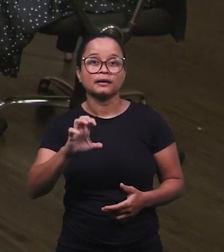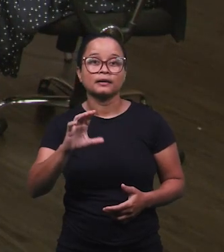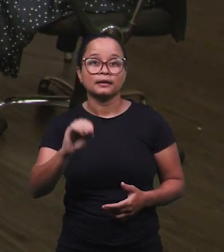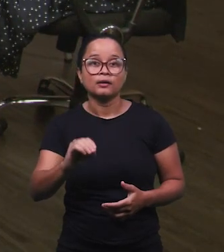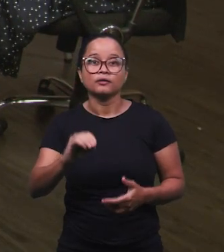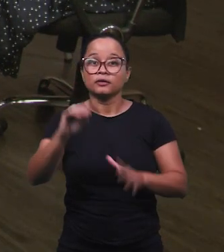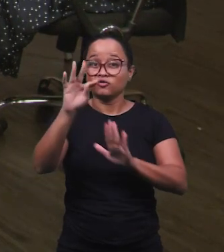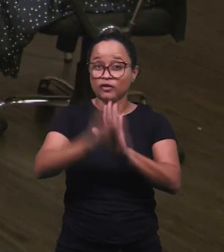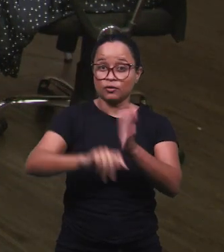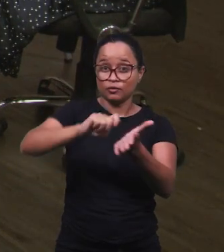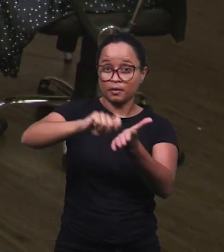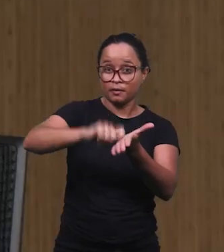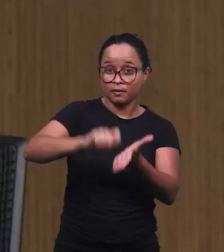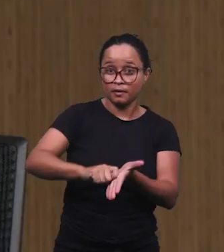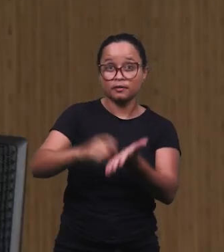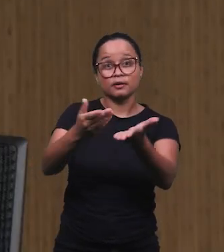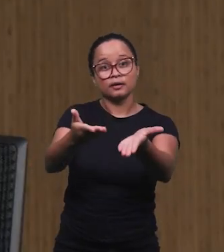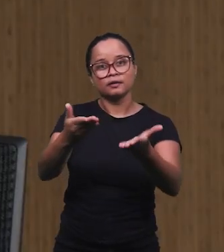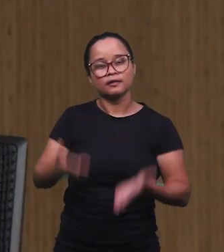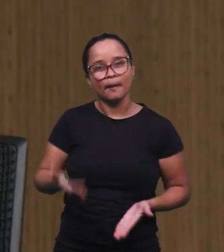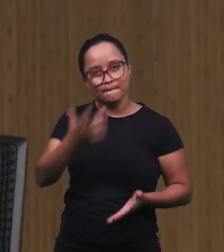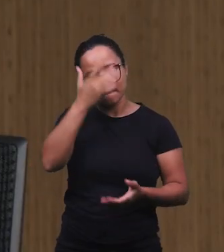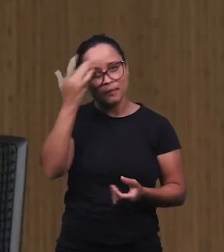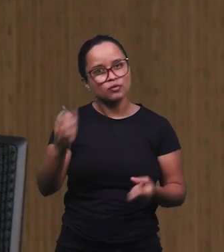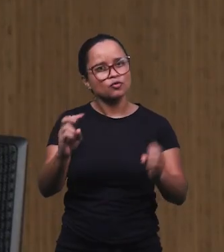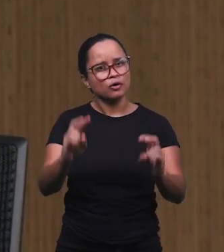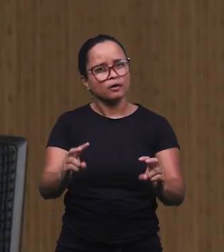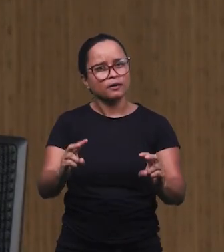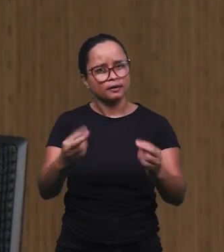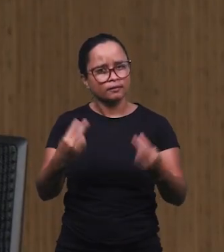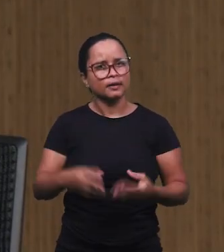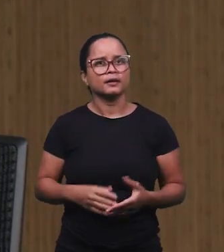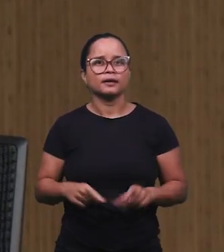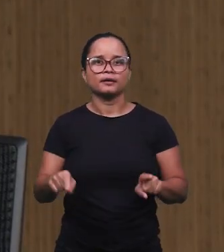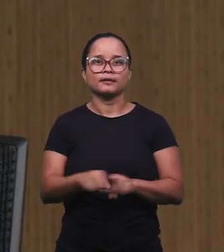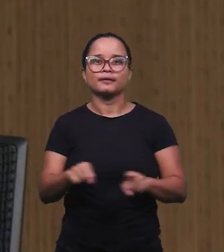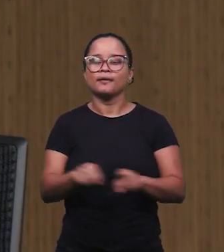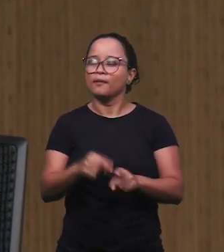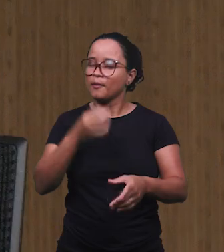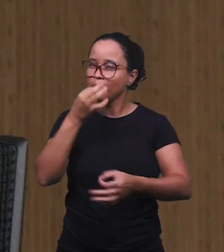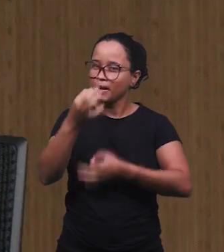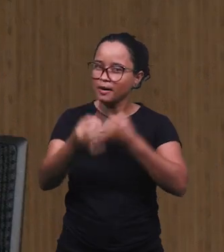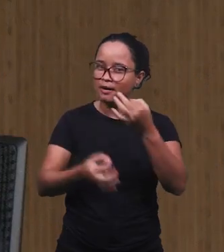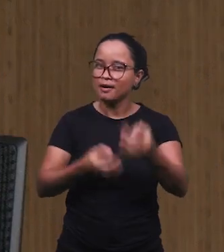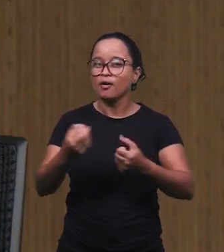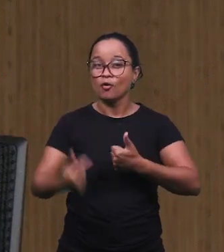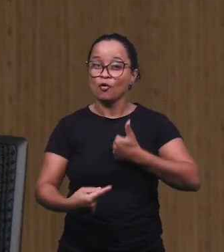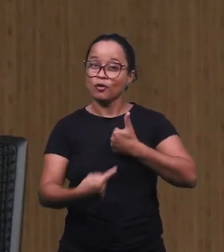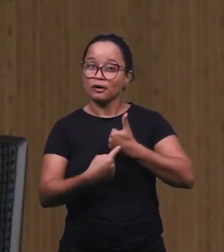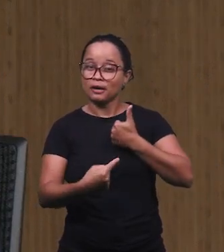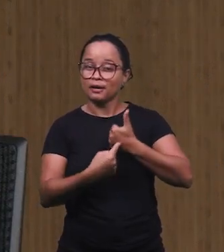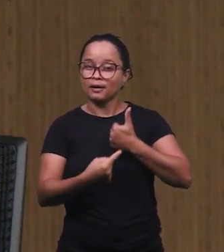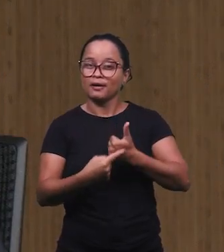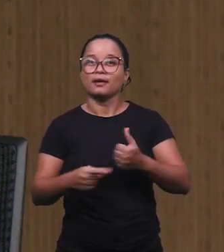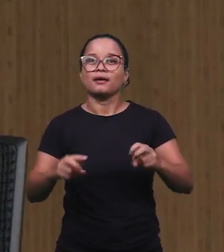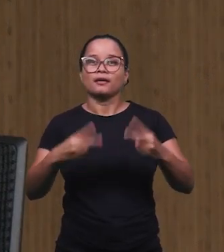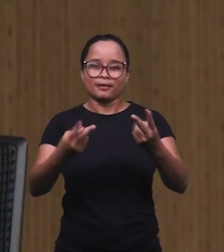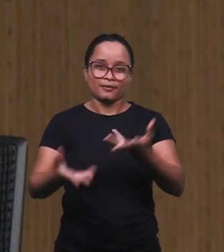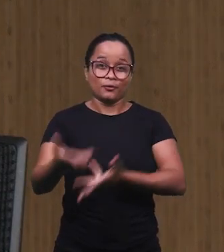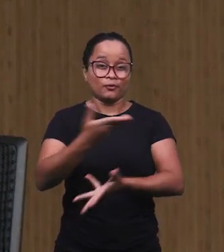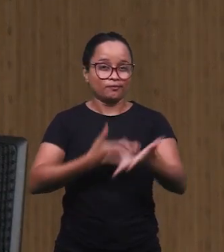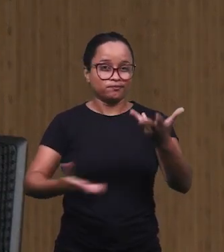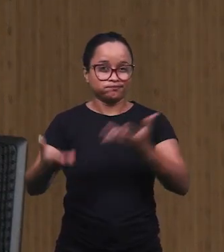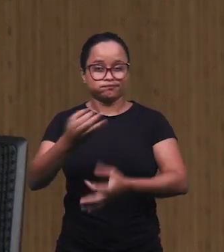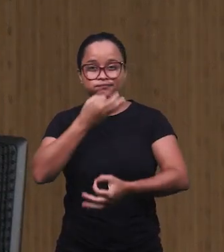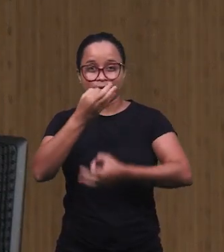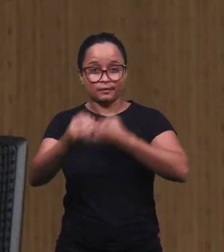palavra escrita, quero convidar quem está nos assistindo também a enviar aí um comentário, né? Curtir, compartilhar esse